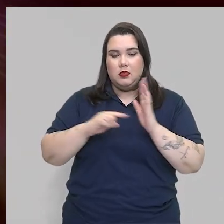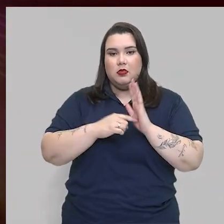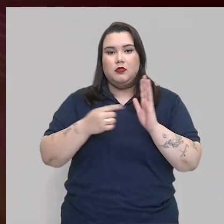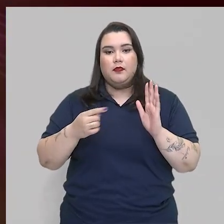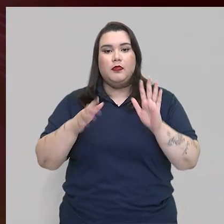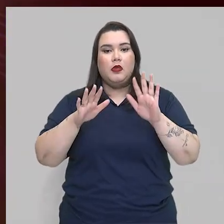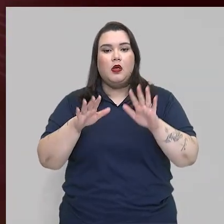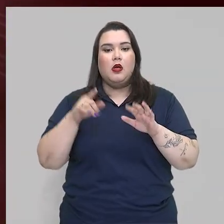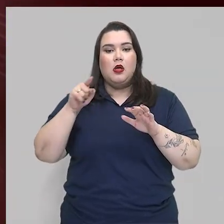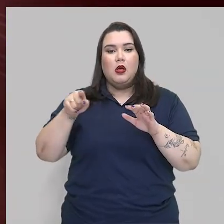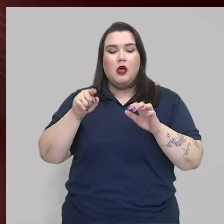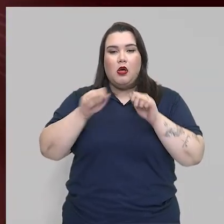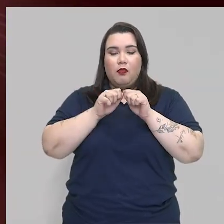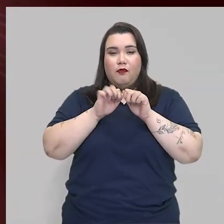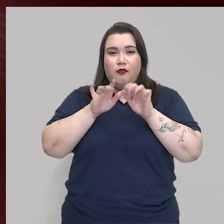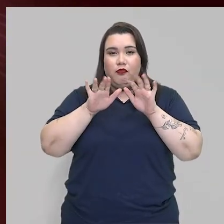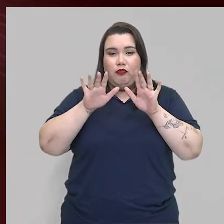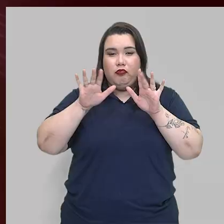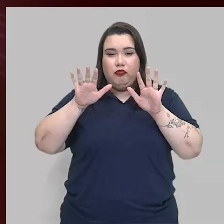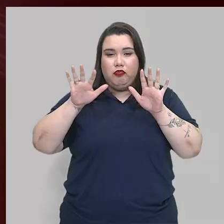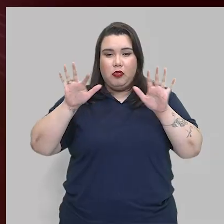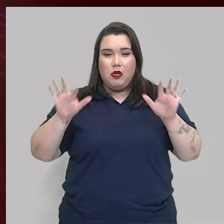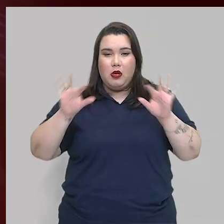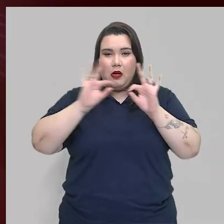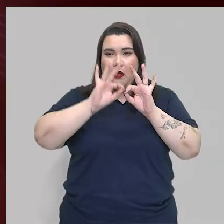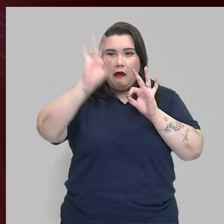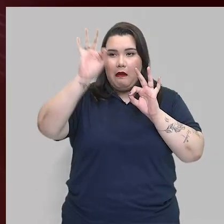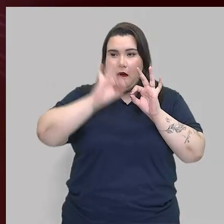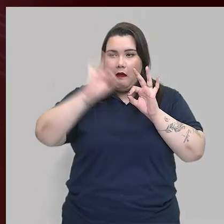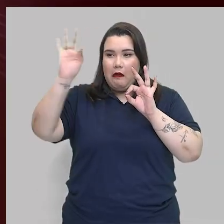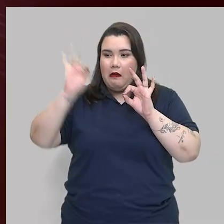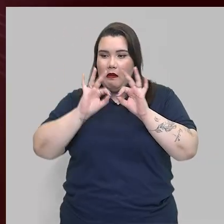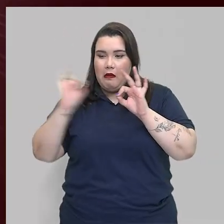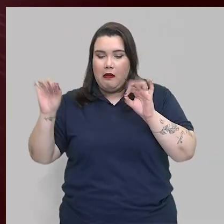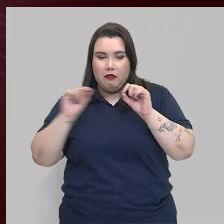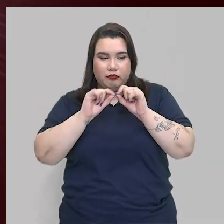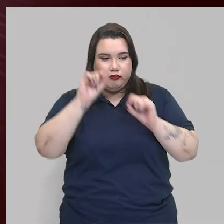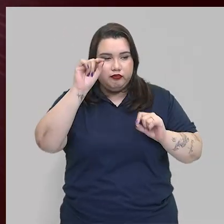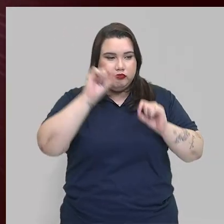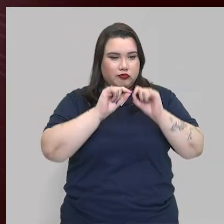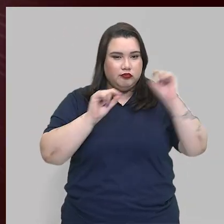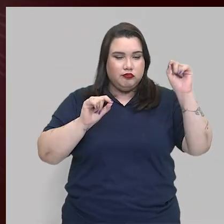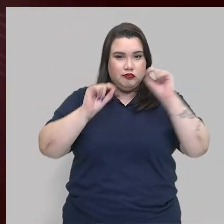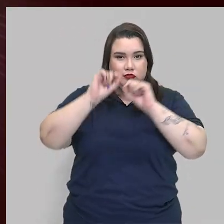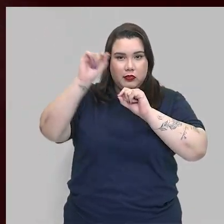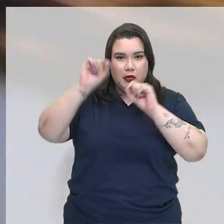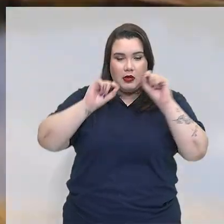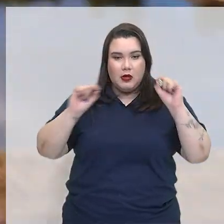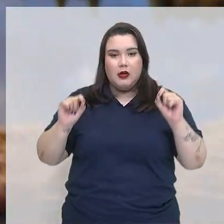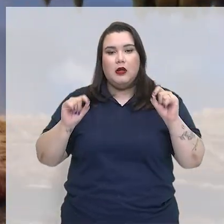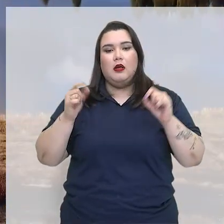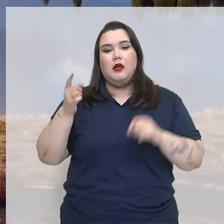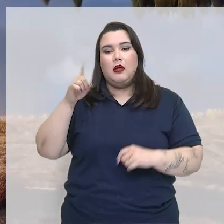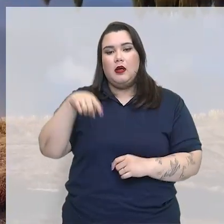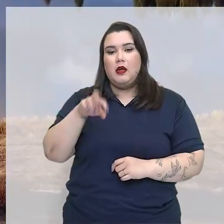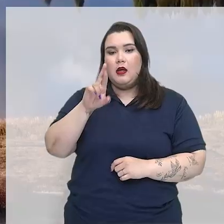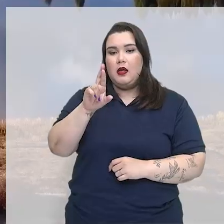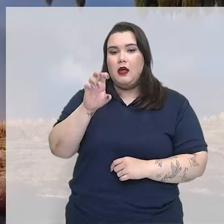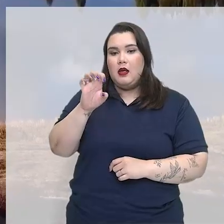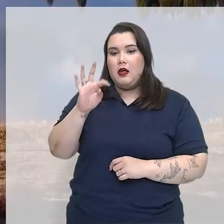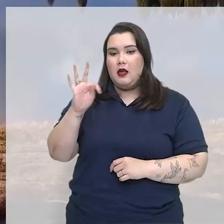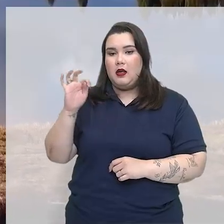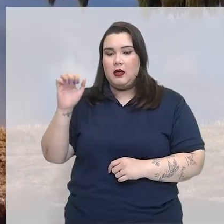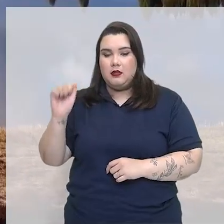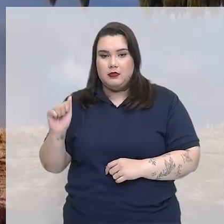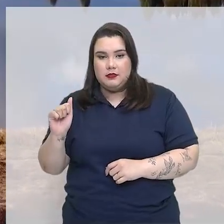raios, certo? Quando surgem e emergem pelo nascimento do Sol, da ideia de